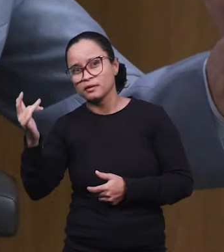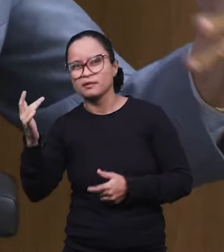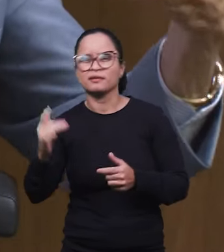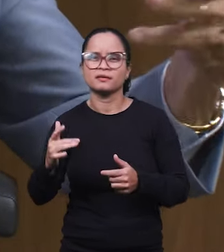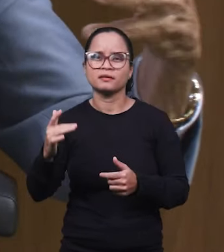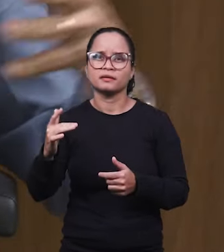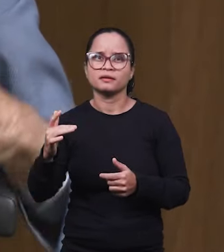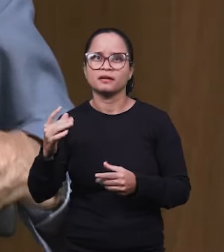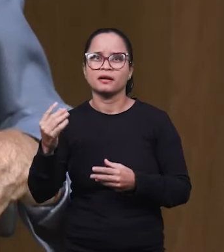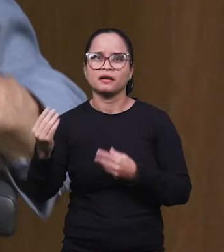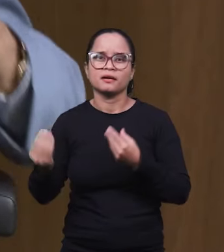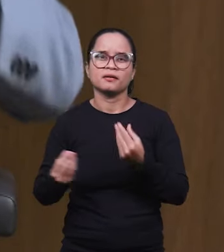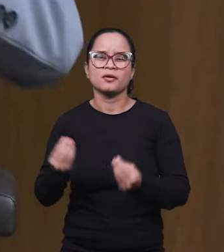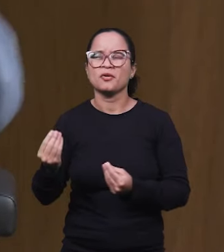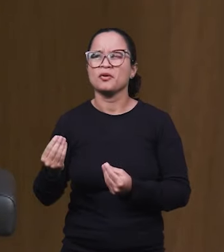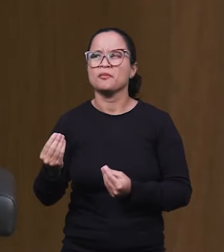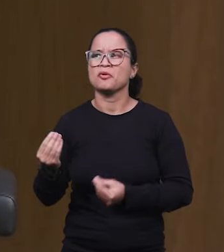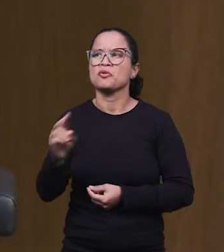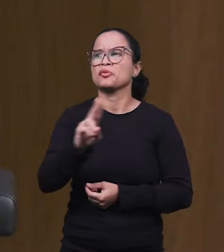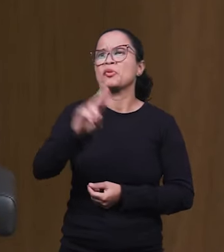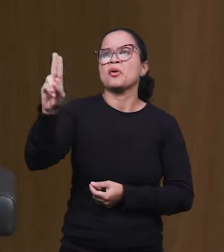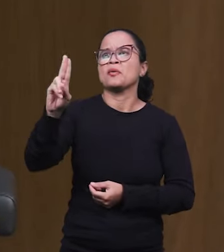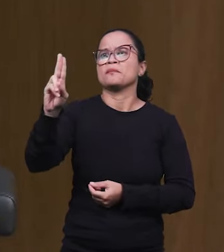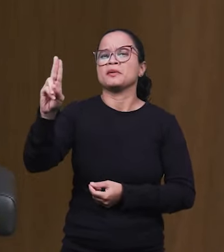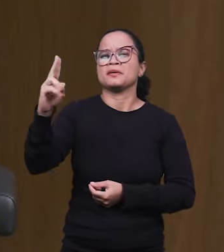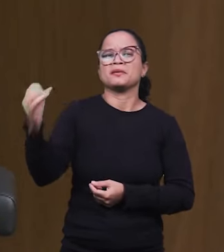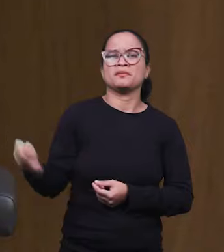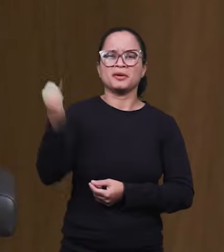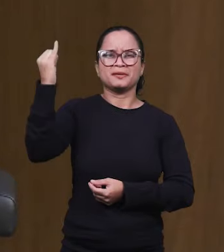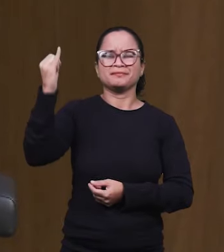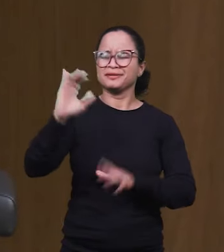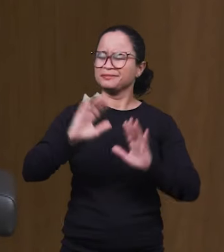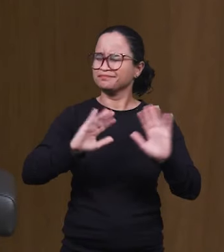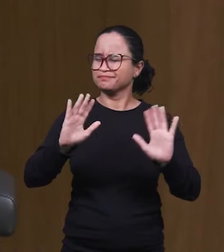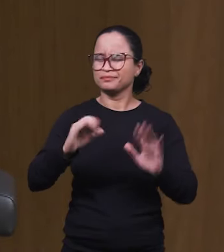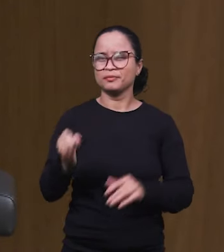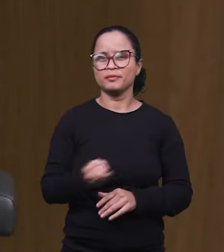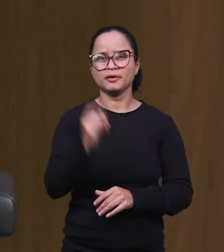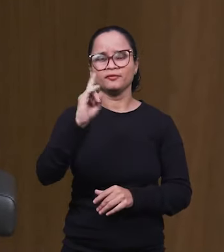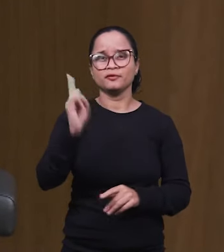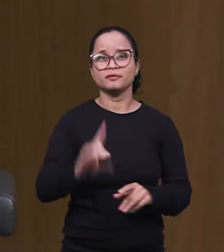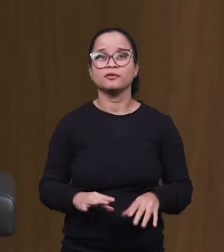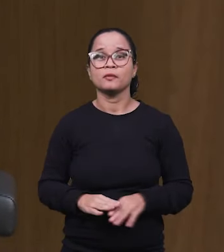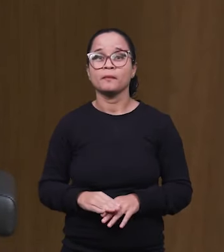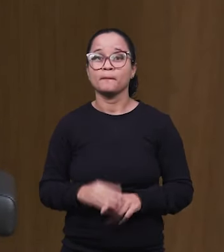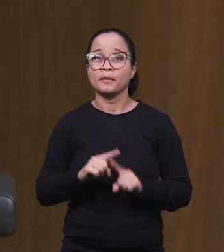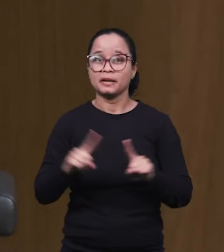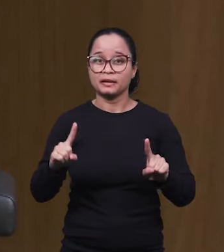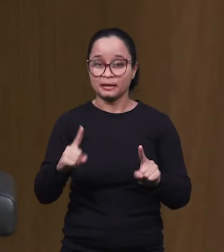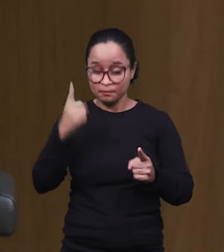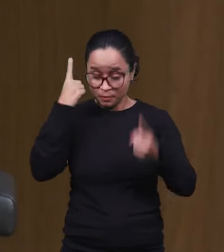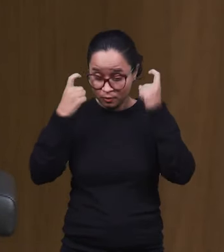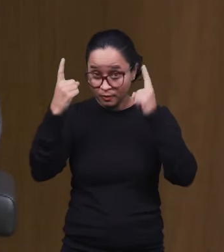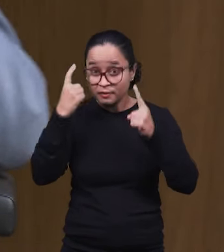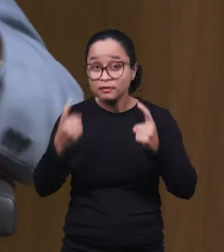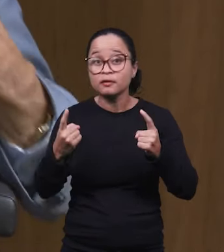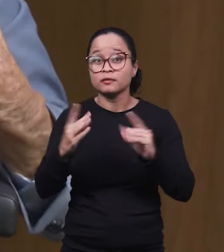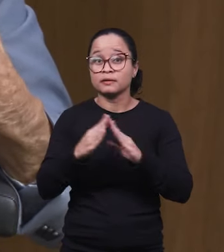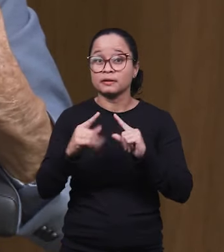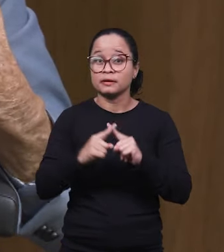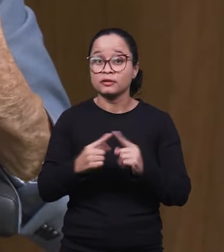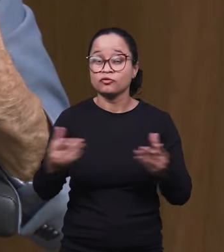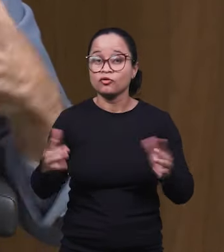não importa. A grande preocupação hoje da igreja é dizer onde